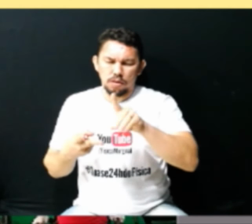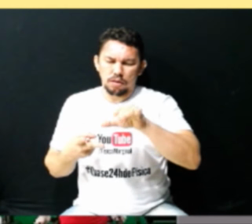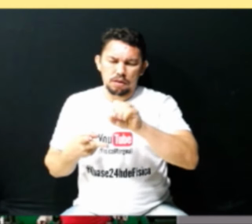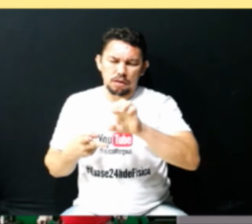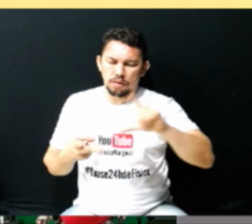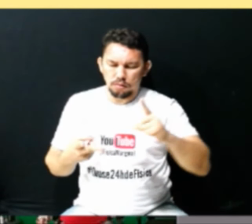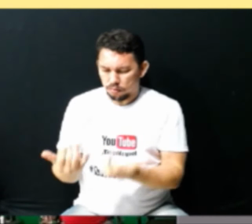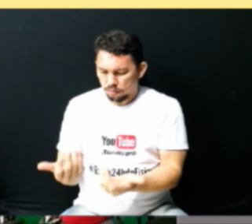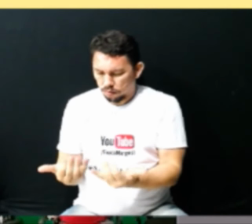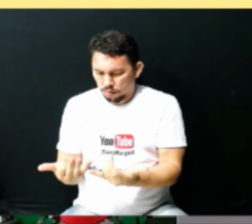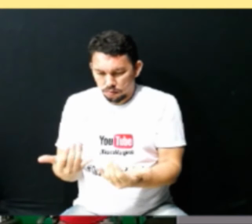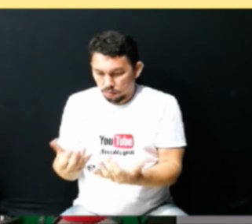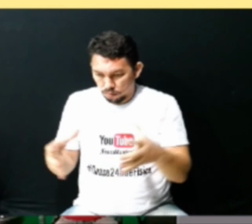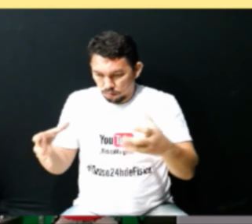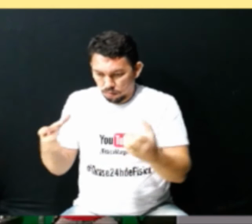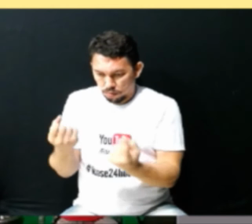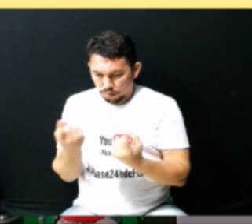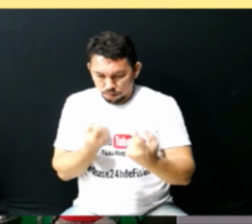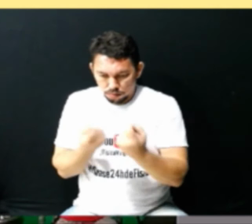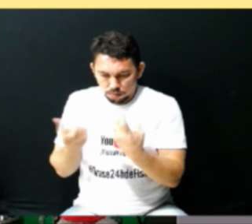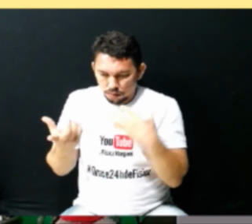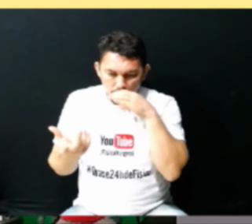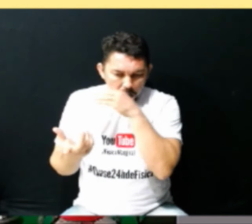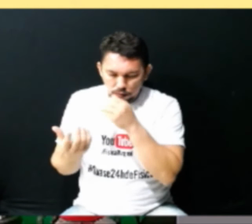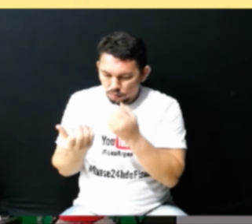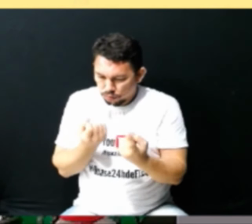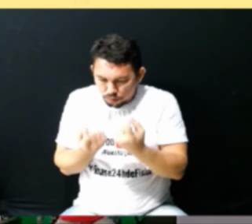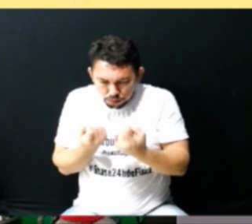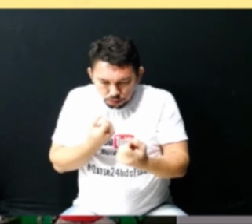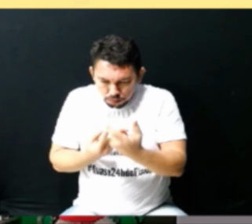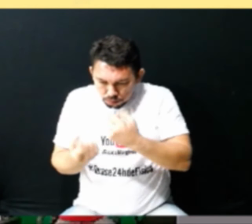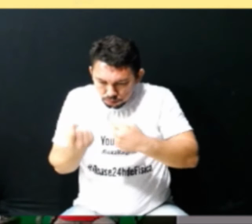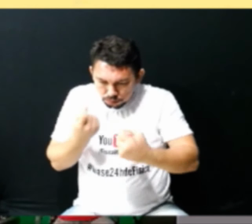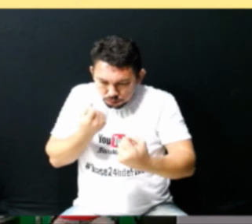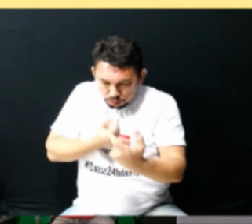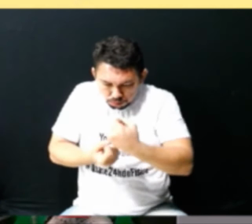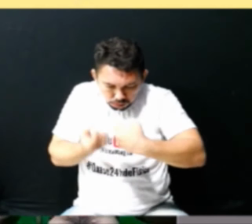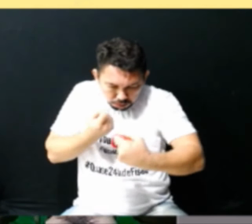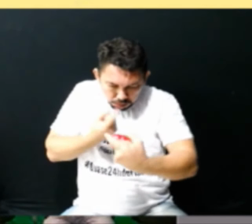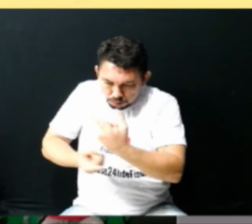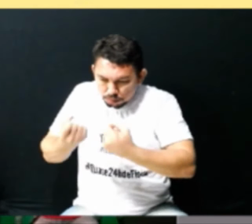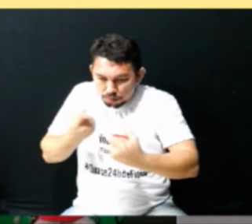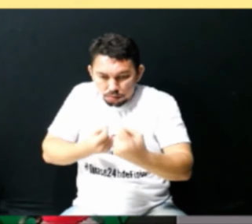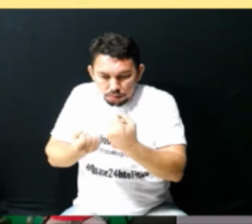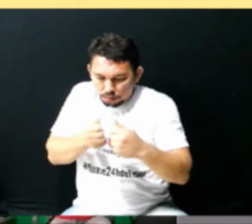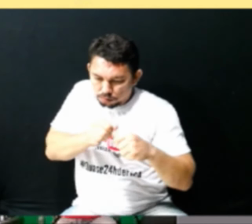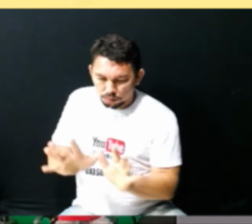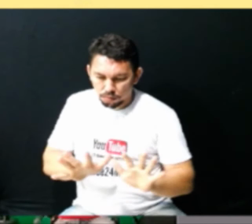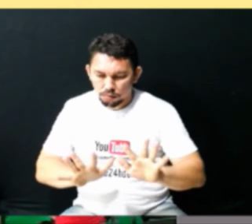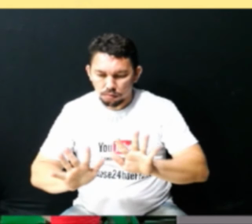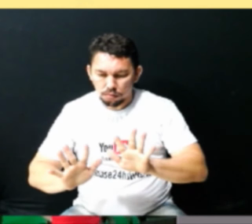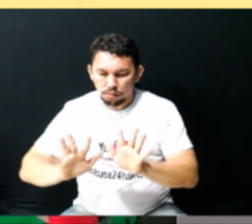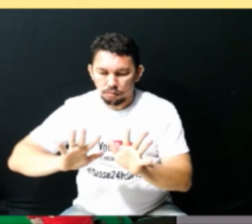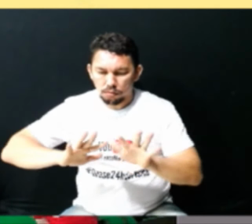e, consequentemente, aquecer a água. A água sendo aquecida passa para o estado de vapor. Isso estando na